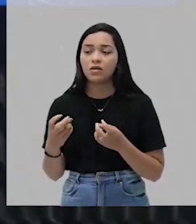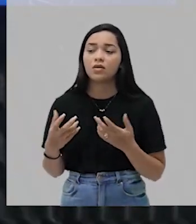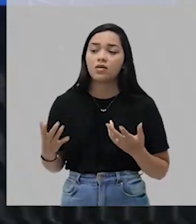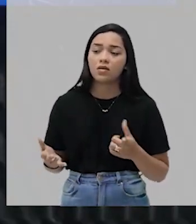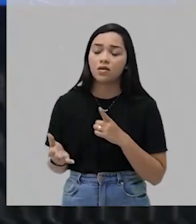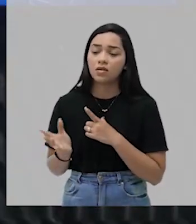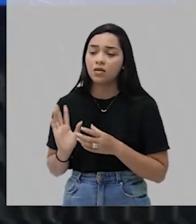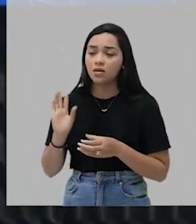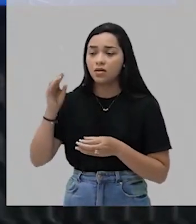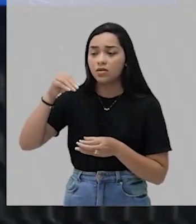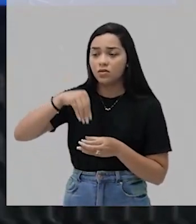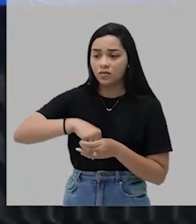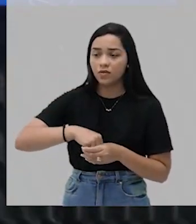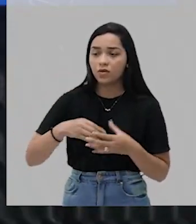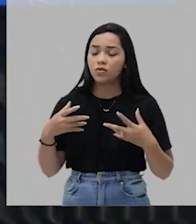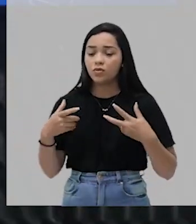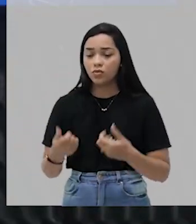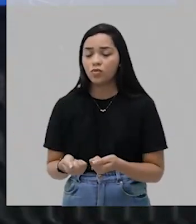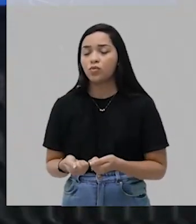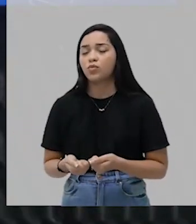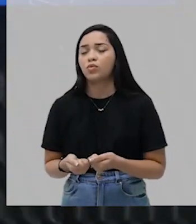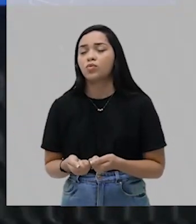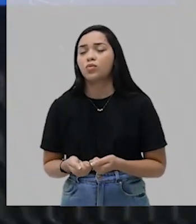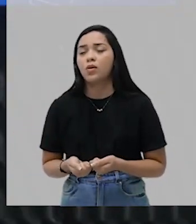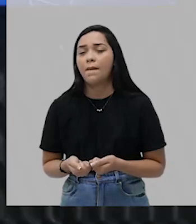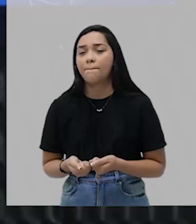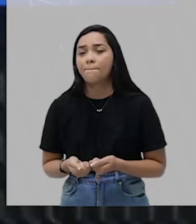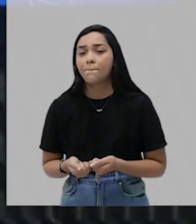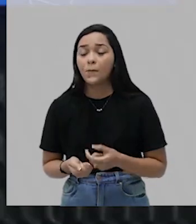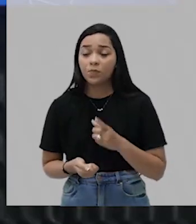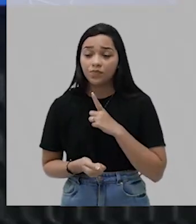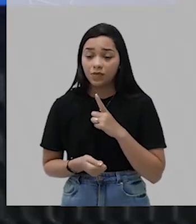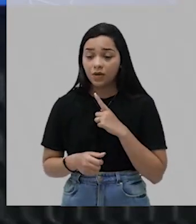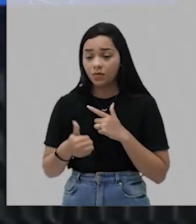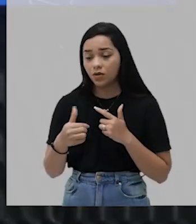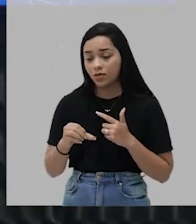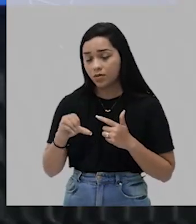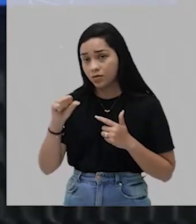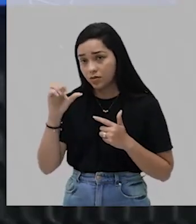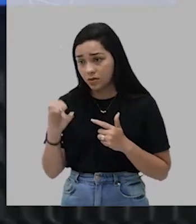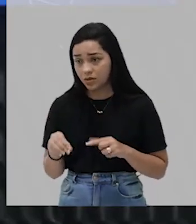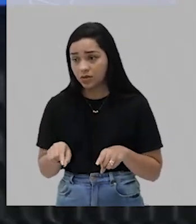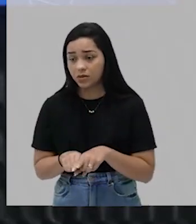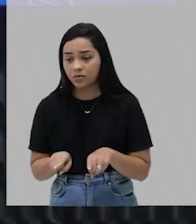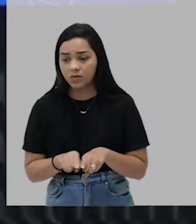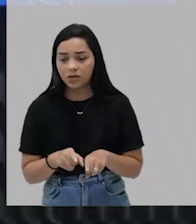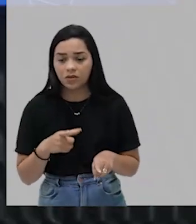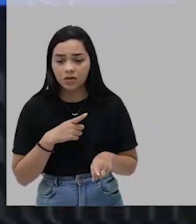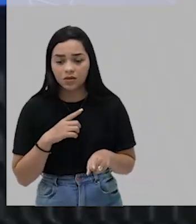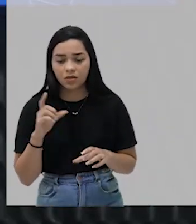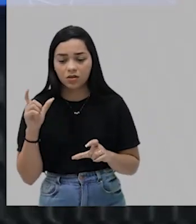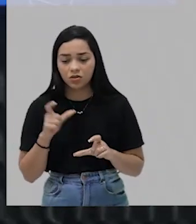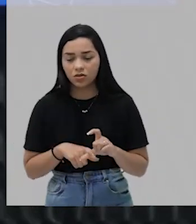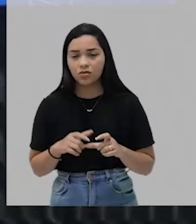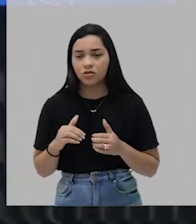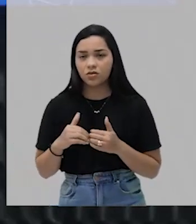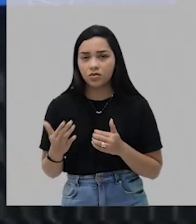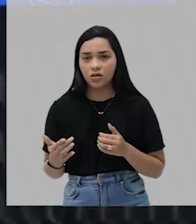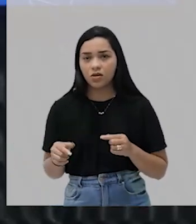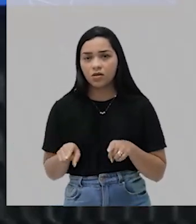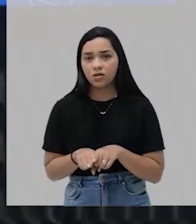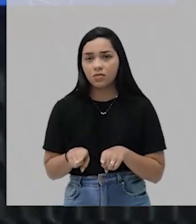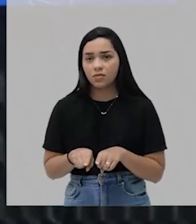justamente de resolver todo esse quadro da década dos anos 80. A dívida externa